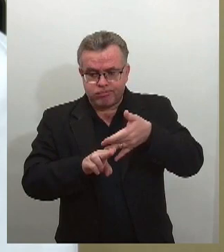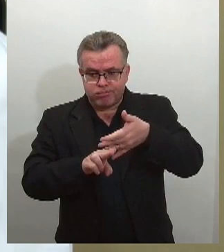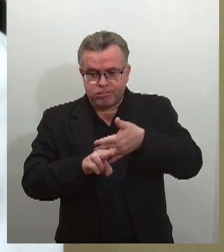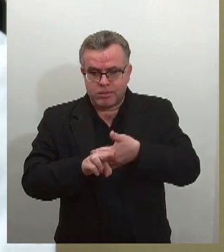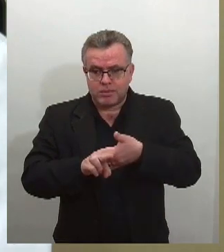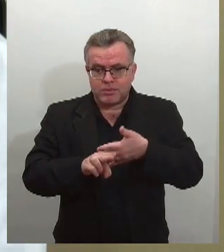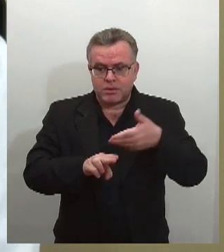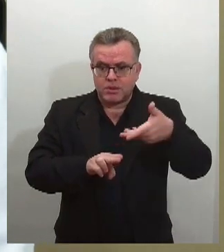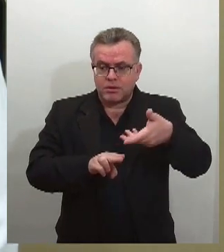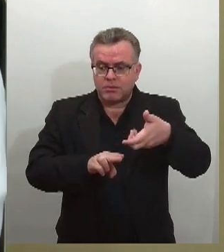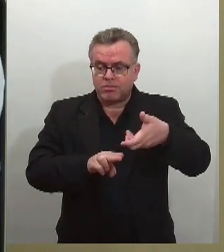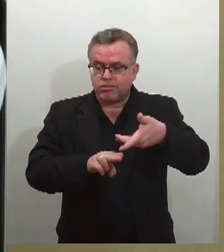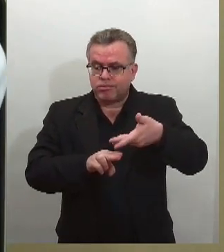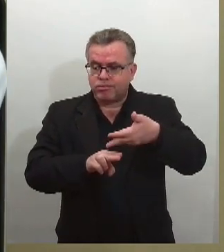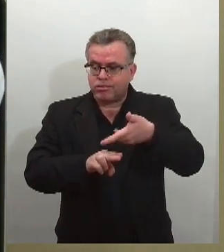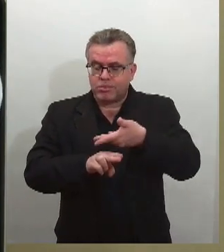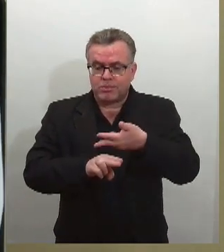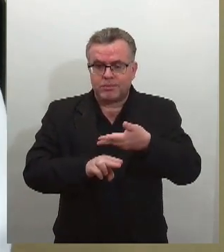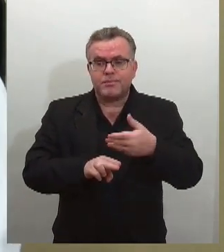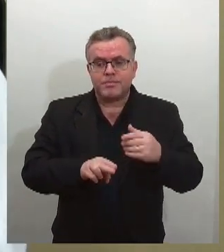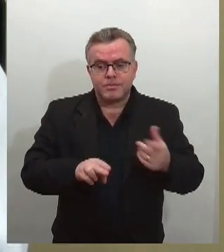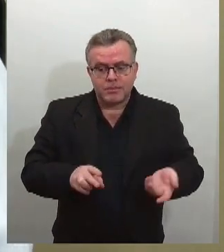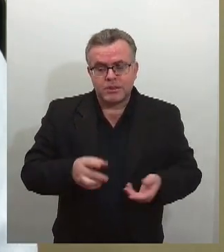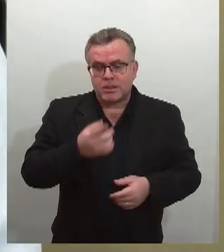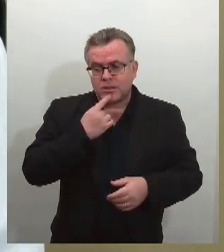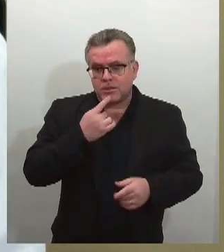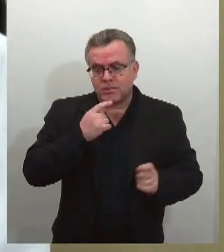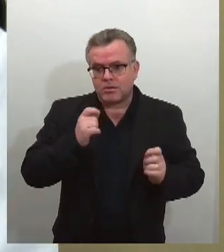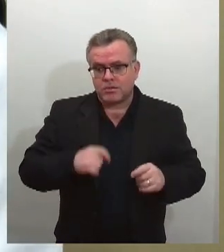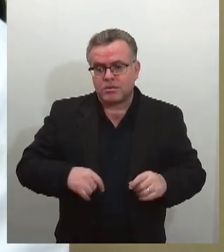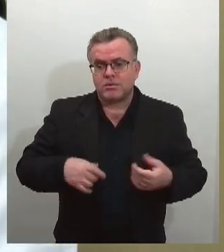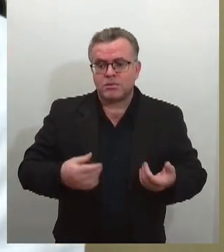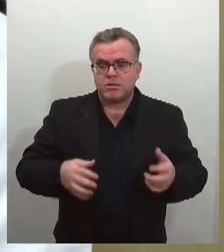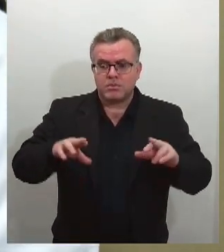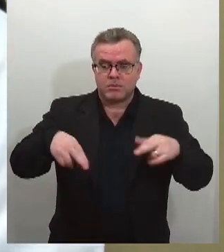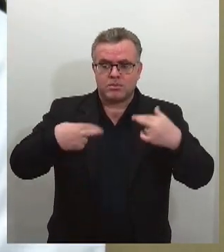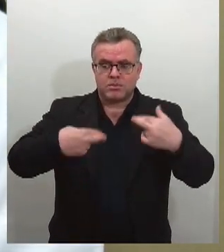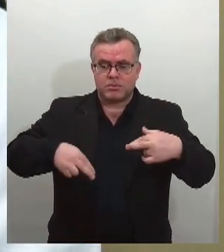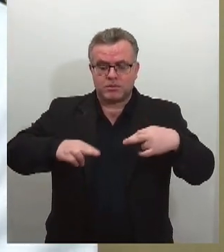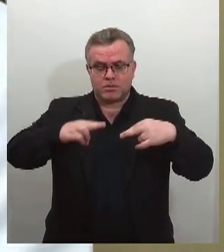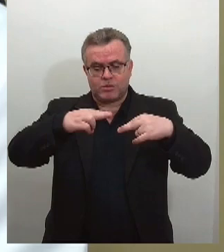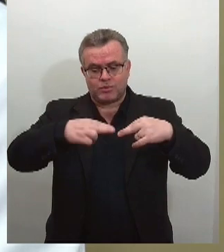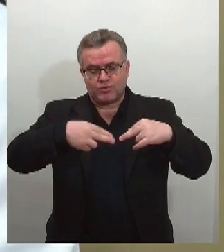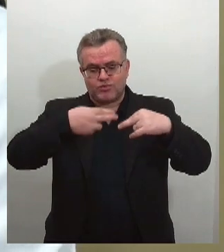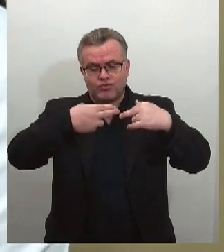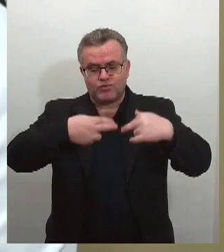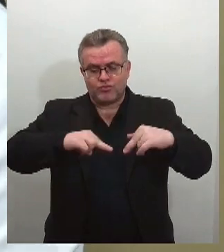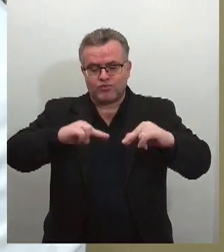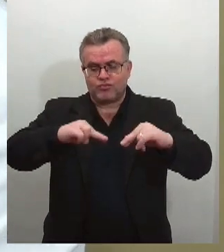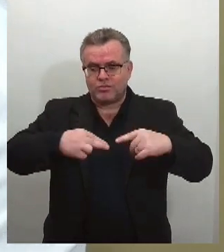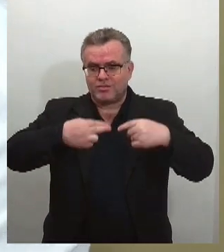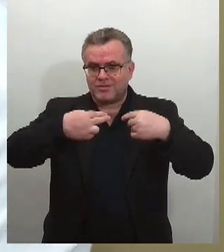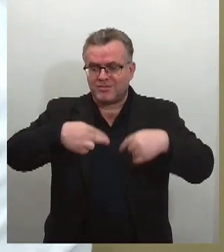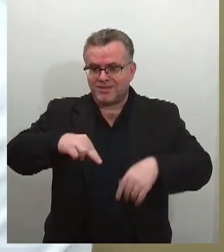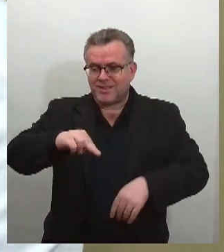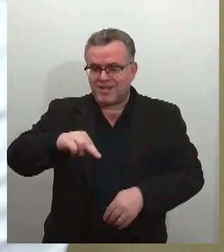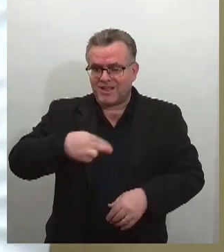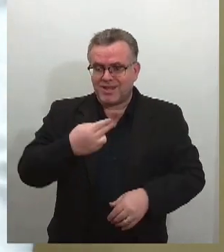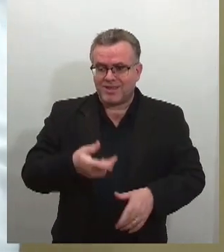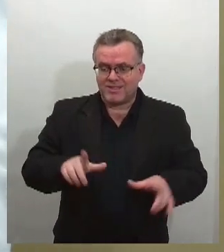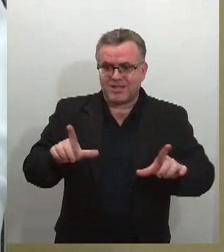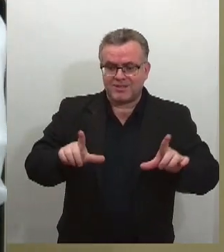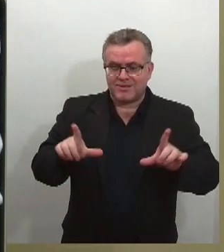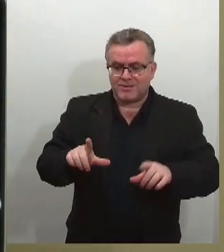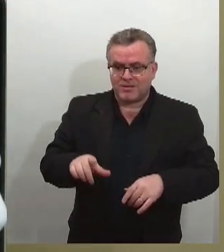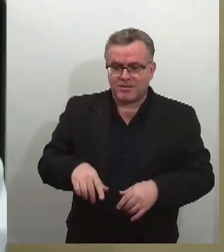é verdade, se você deita numa rede, bota a perna para cima, se você vai assistir TV e ao invés de ficar com a perna pendurada para